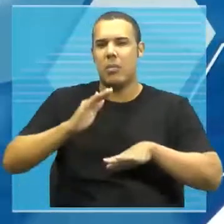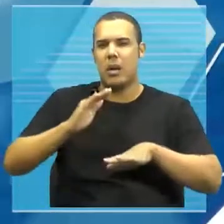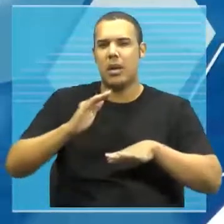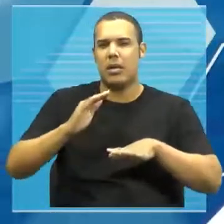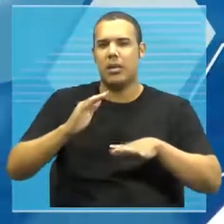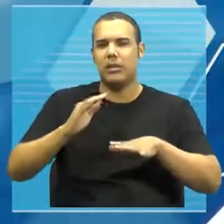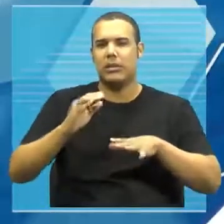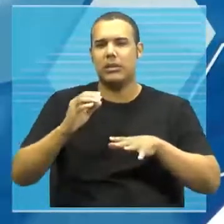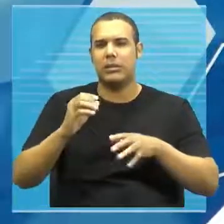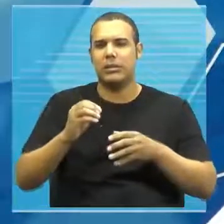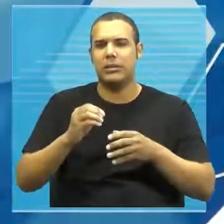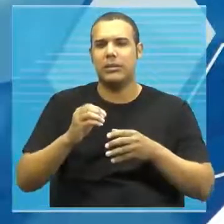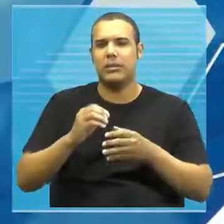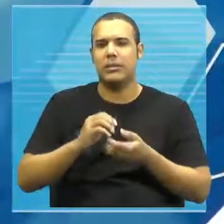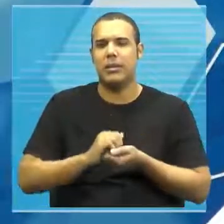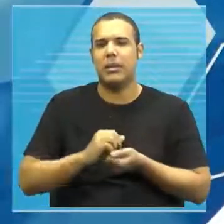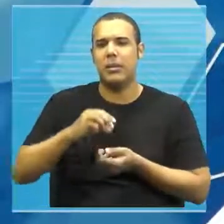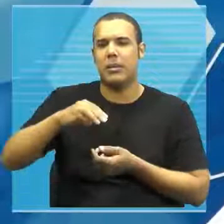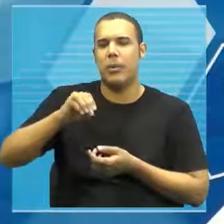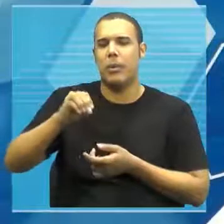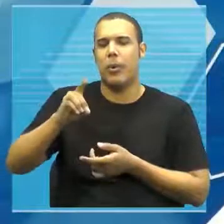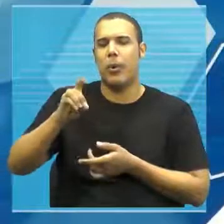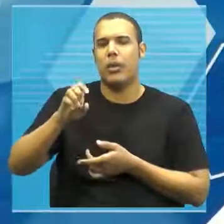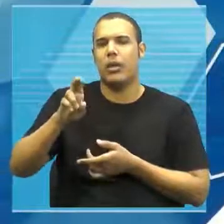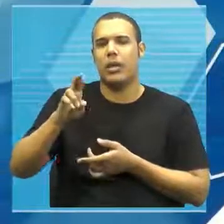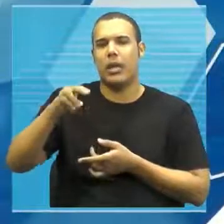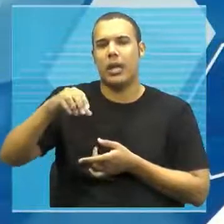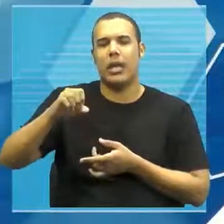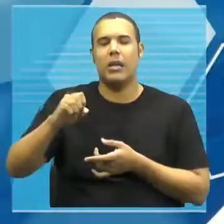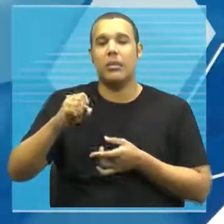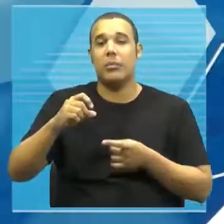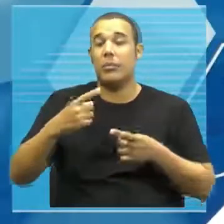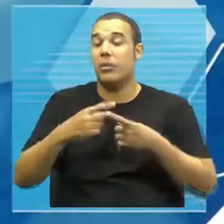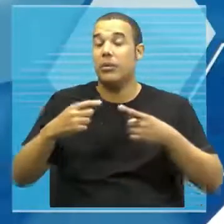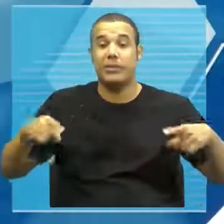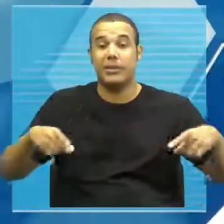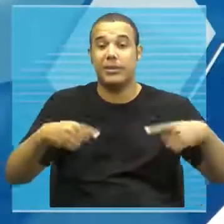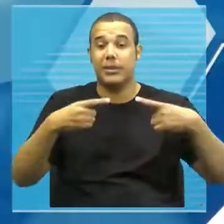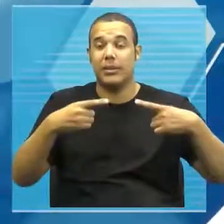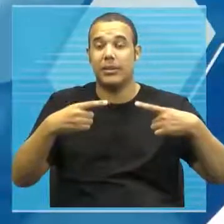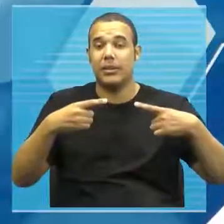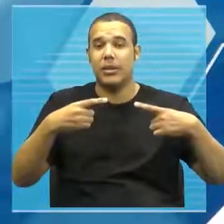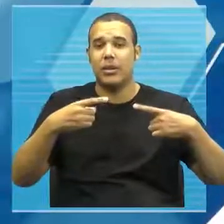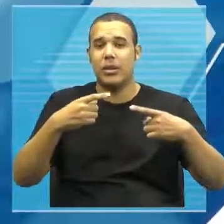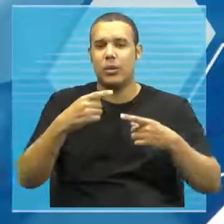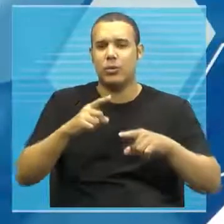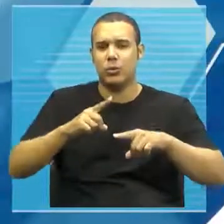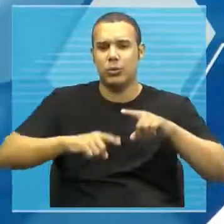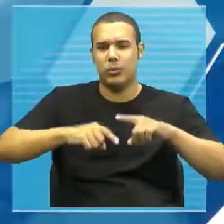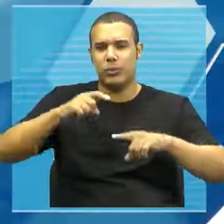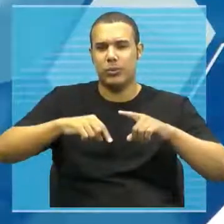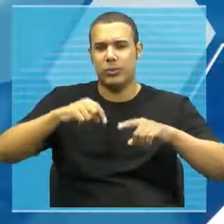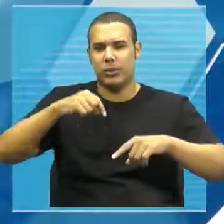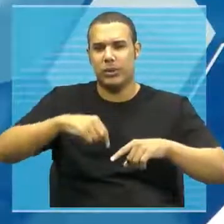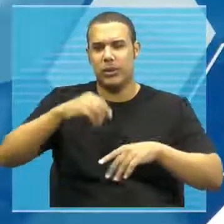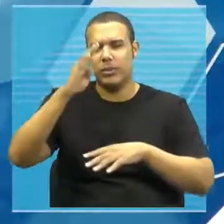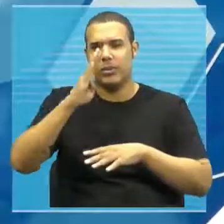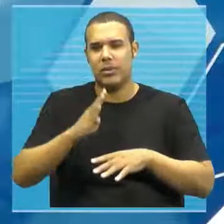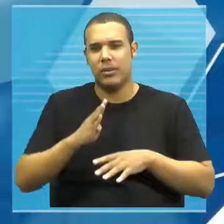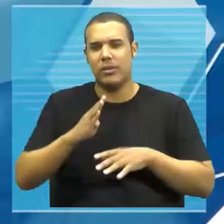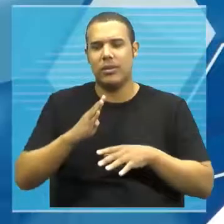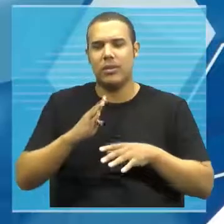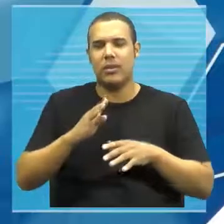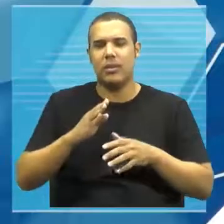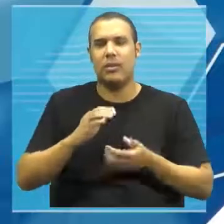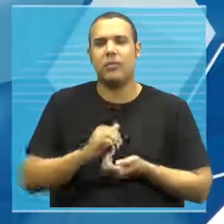modernos do que os produtos nacionais não tinha competição produtos nacionais estavam numa zona de conforto